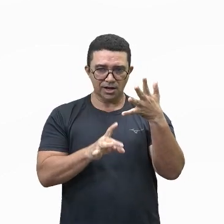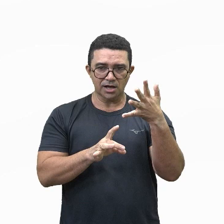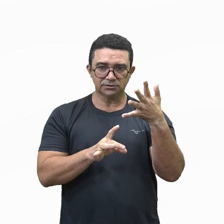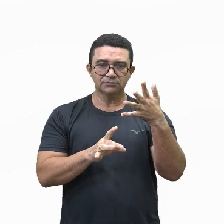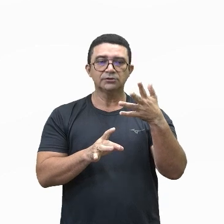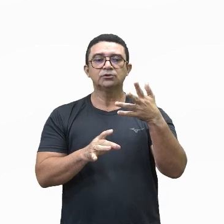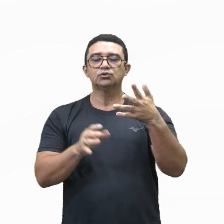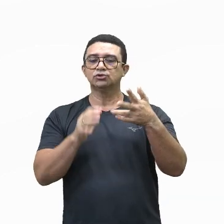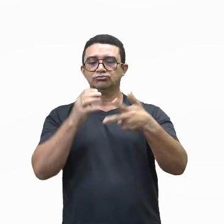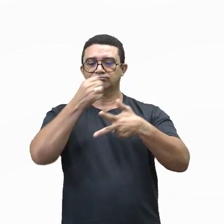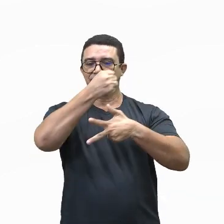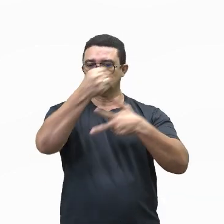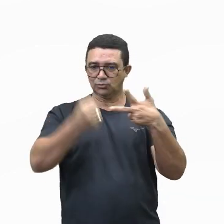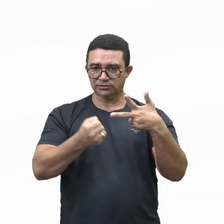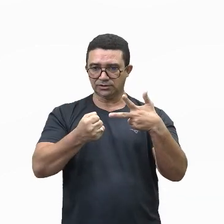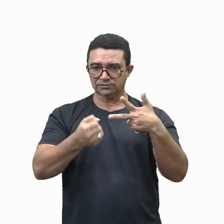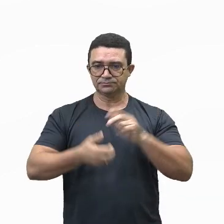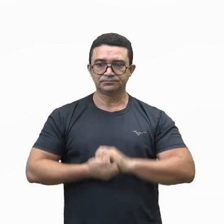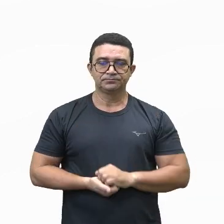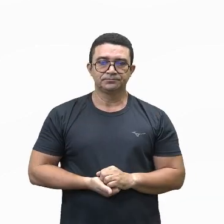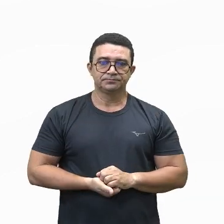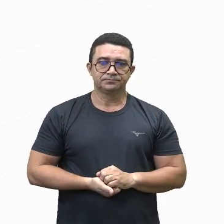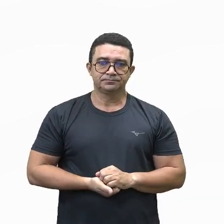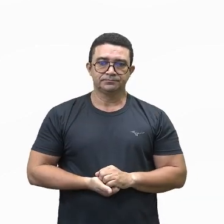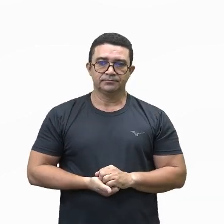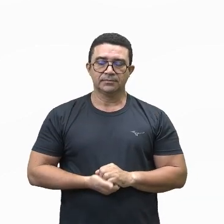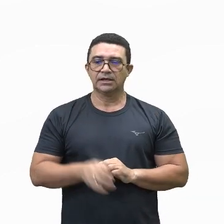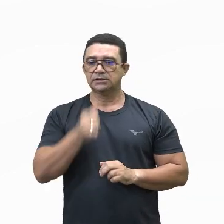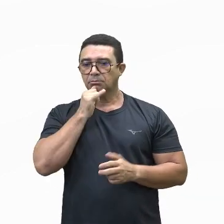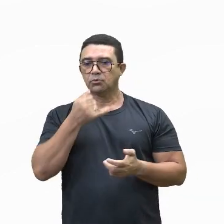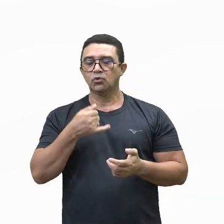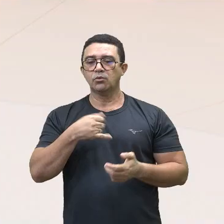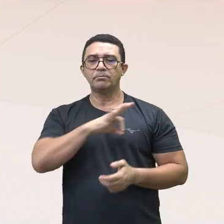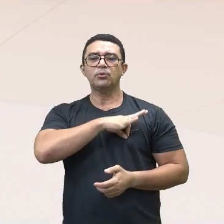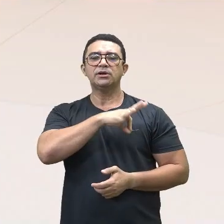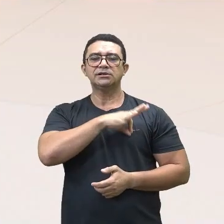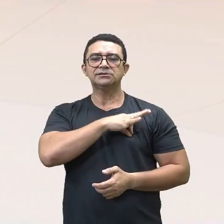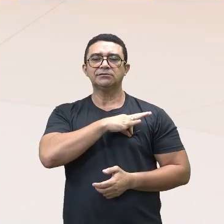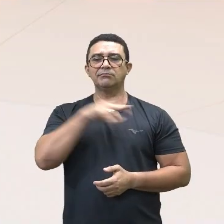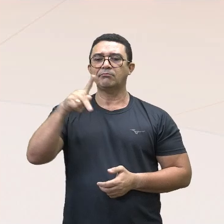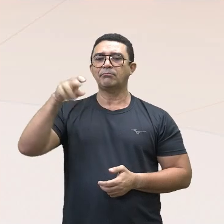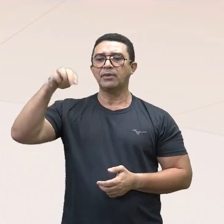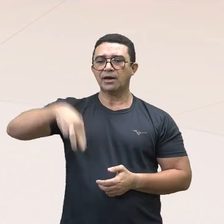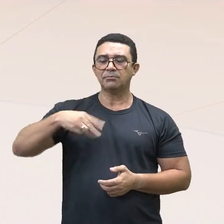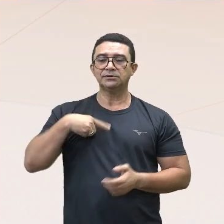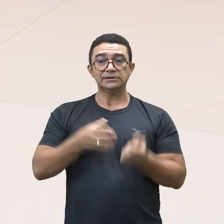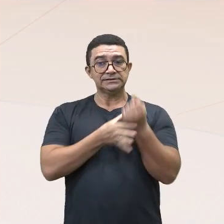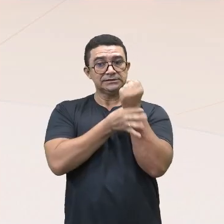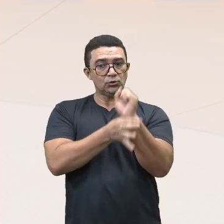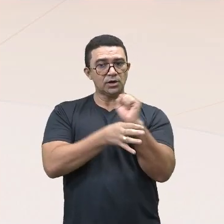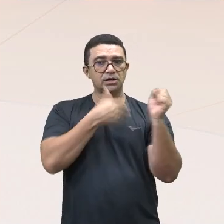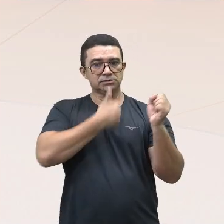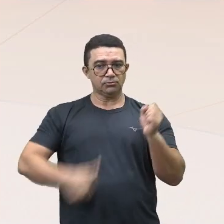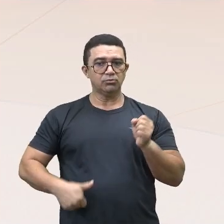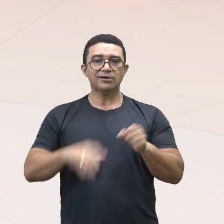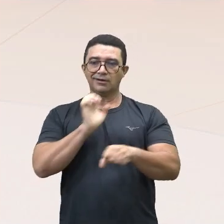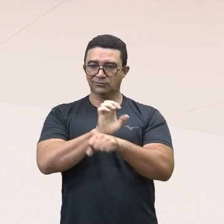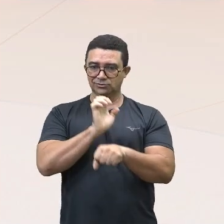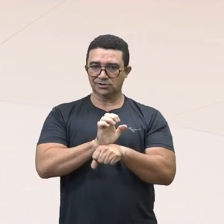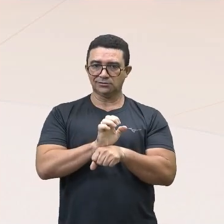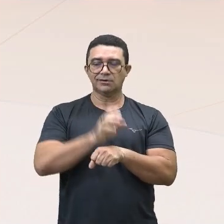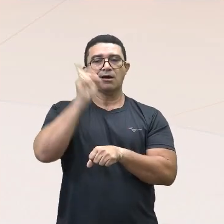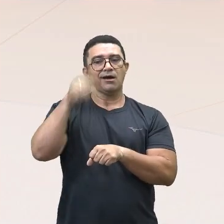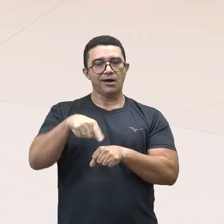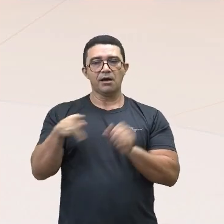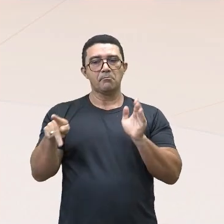três poderes da federação. Por exemplo, polícia militar, segurança pública do Estado nas cidades, é de competência